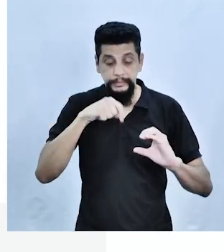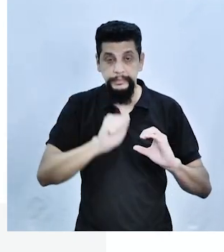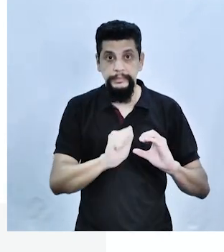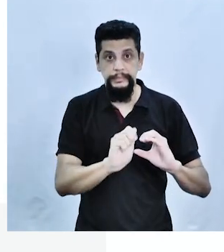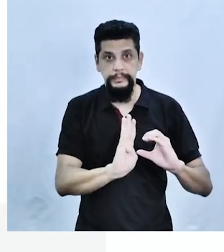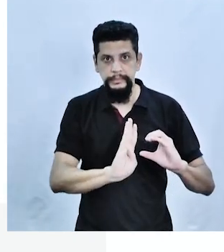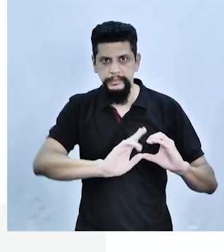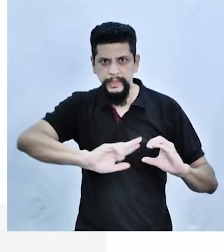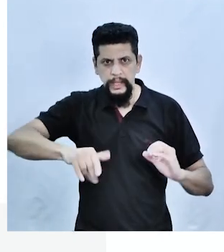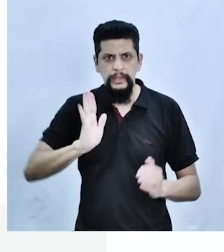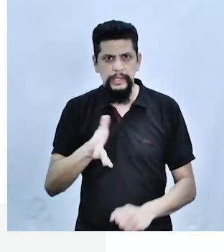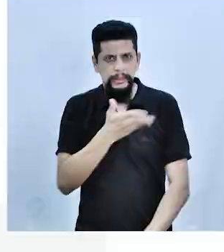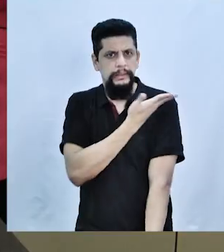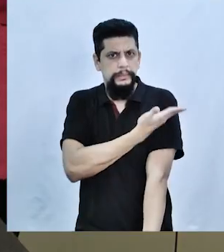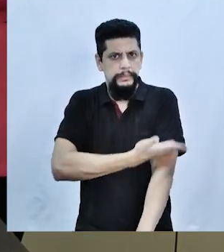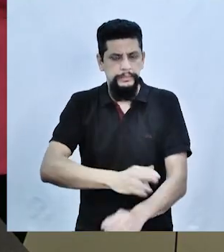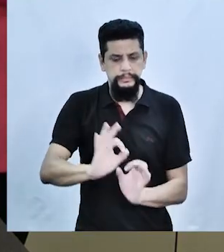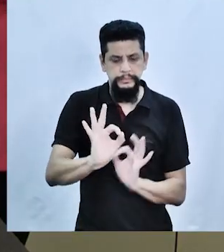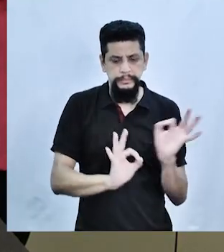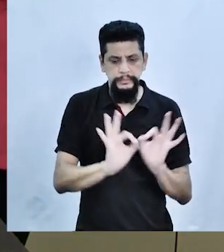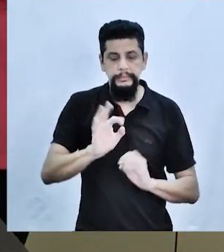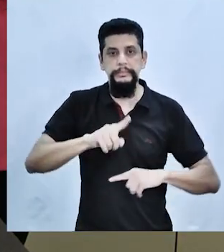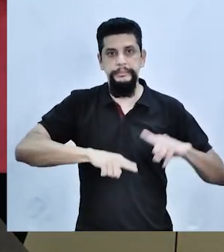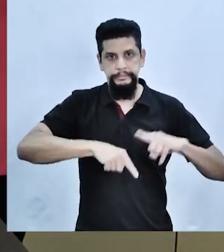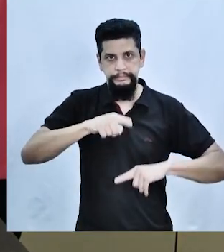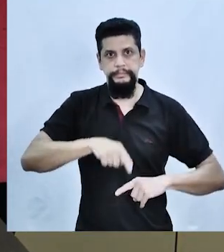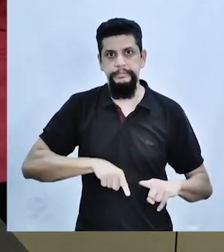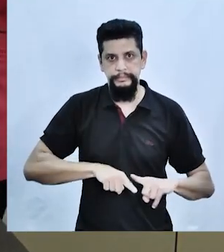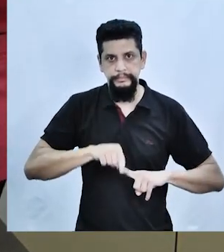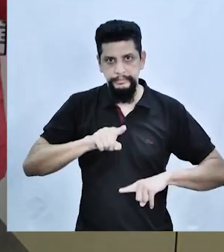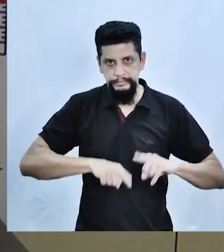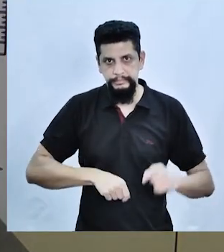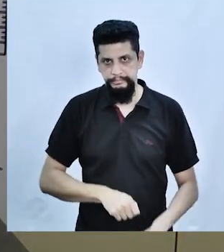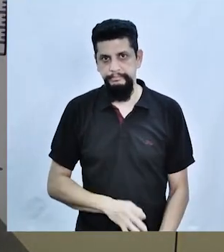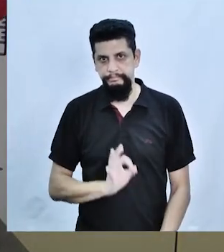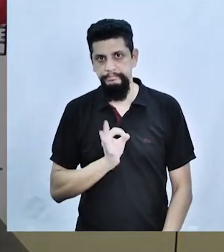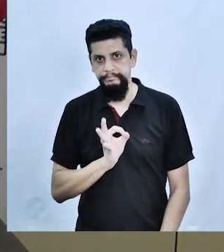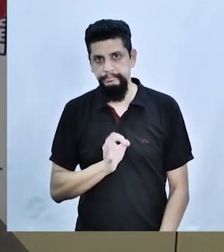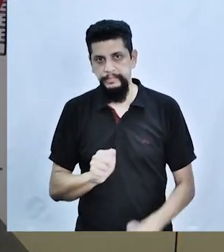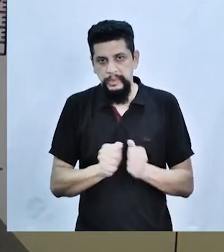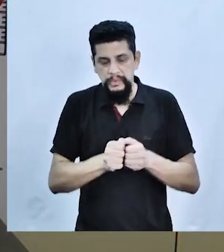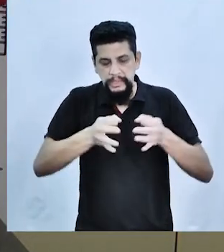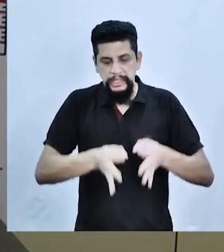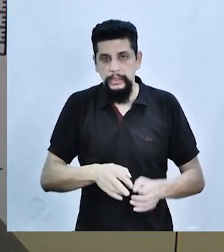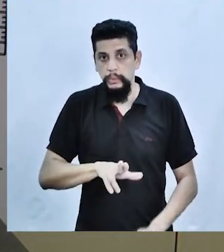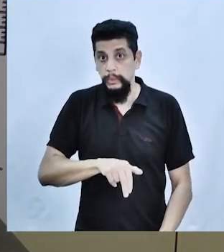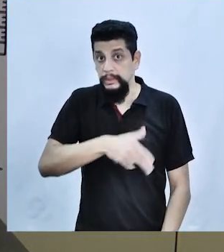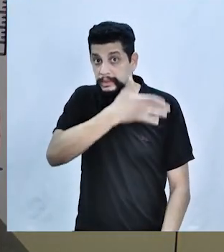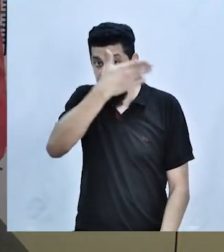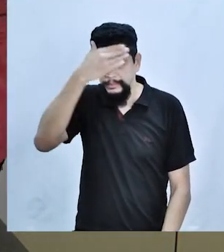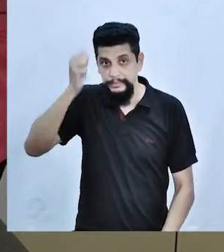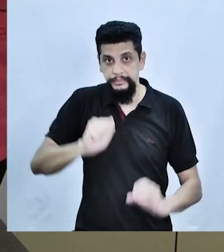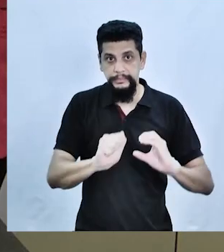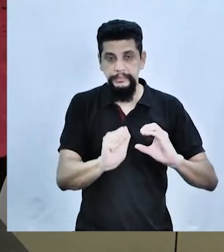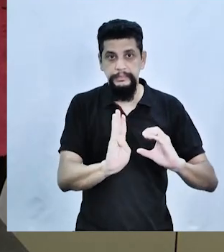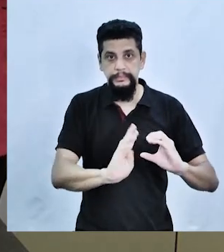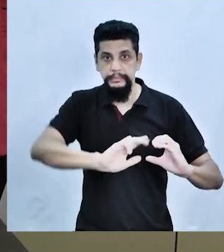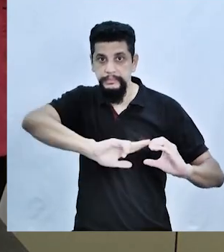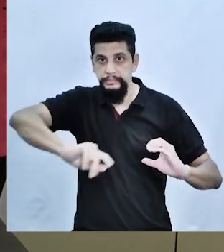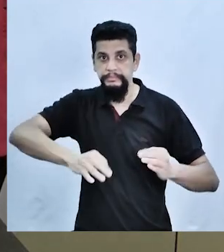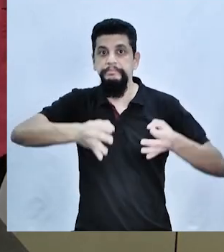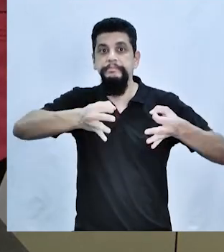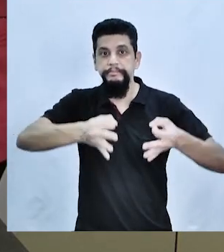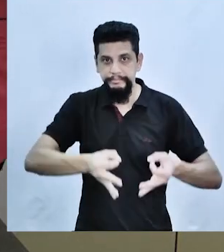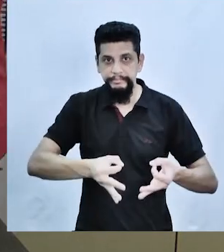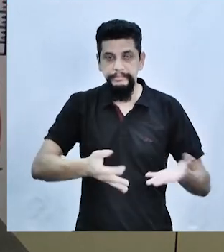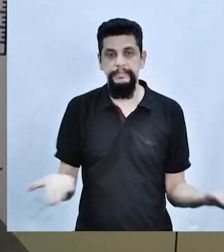que eles até estão acostumados a organizar esse material já, né, prof? E o alfabeto sempre ali do ladinho, tenho certeza que eles Sempre. não estão esquecendo. É isso aí.